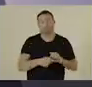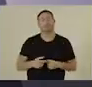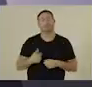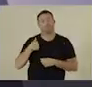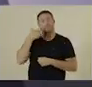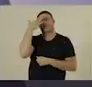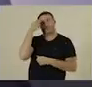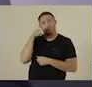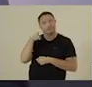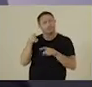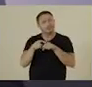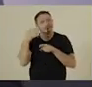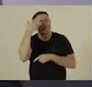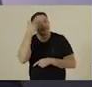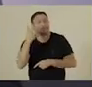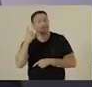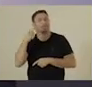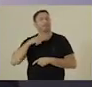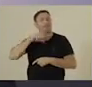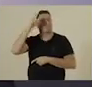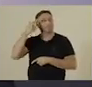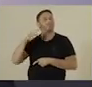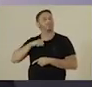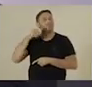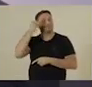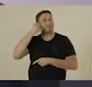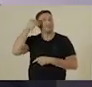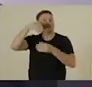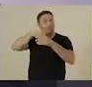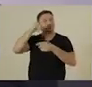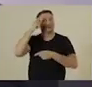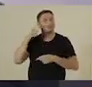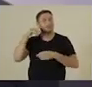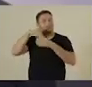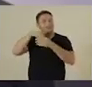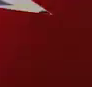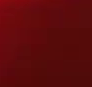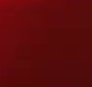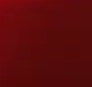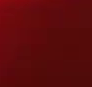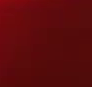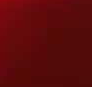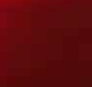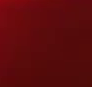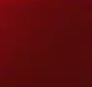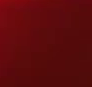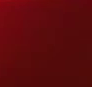Eu sei, e vocês sabem que Luziane tem experiência. Vote Luziane. Vote 13.